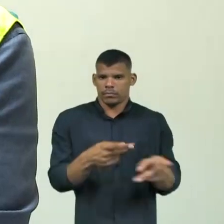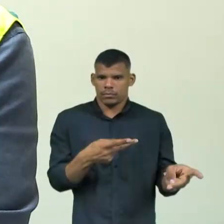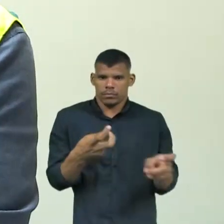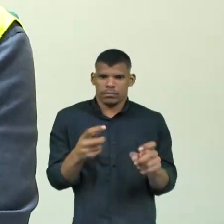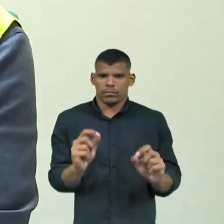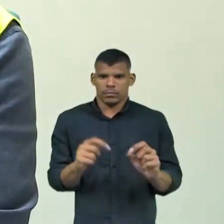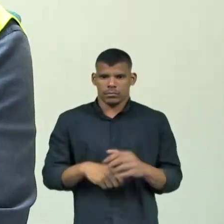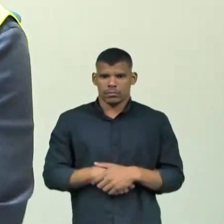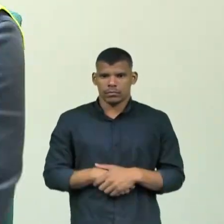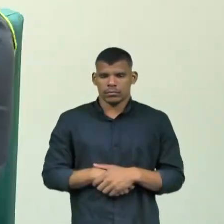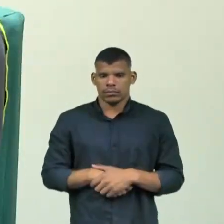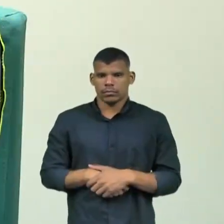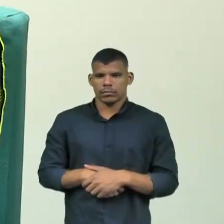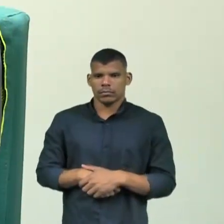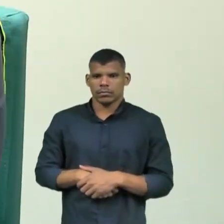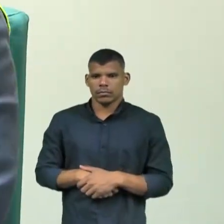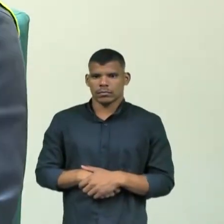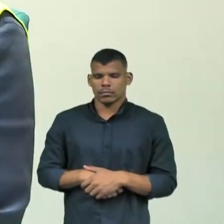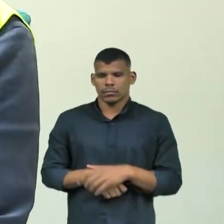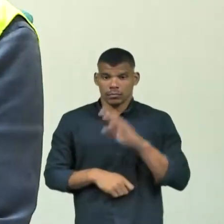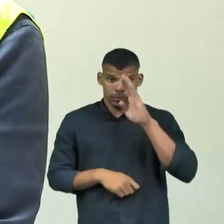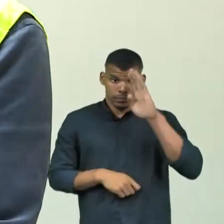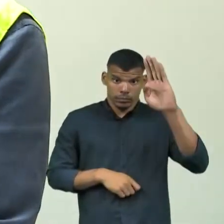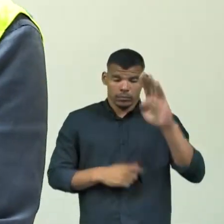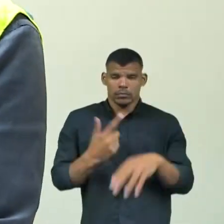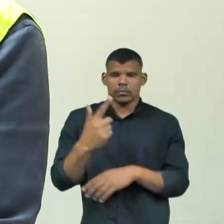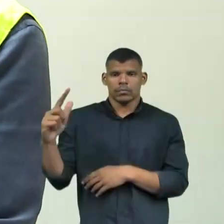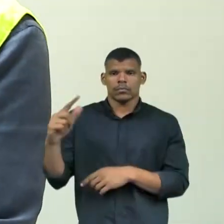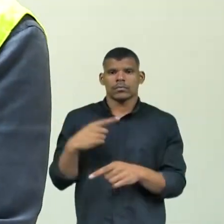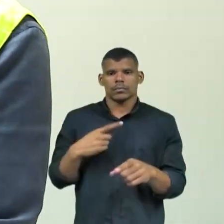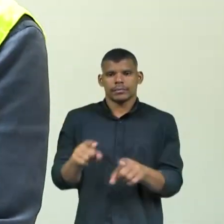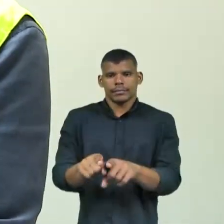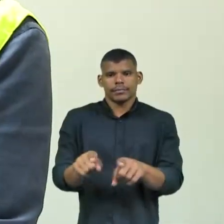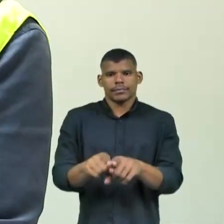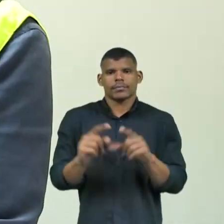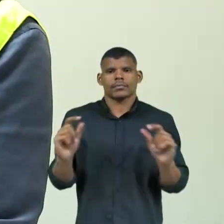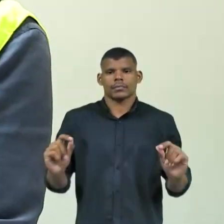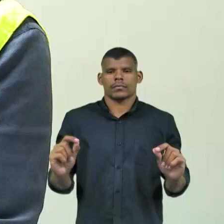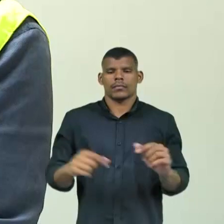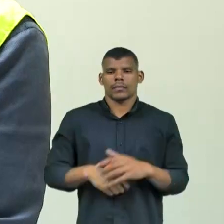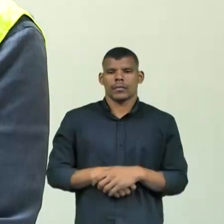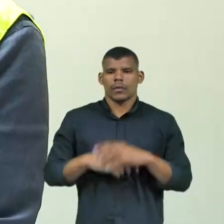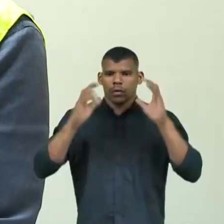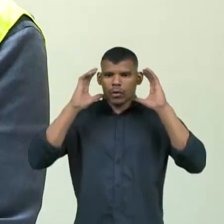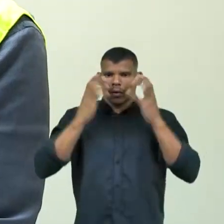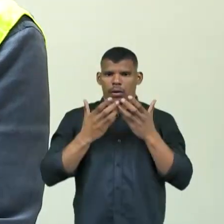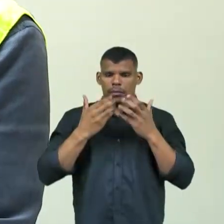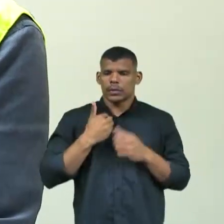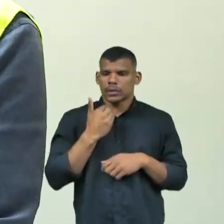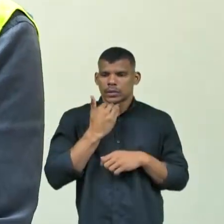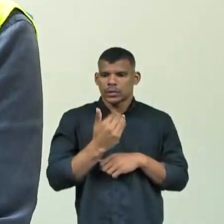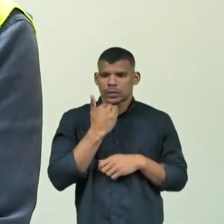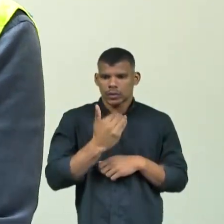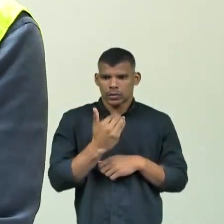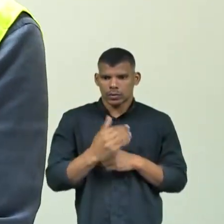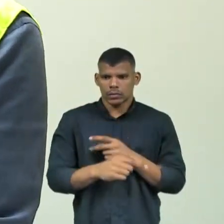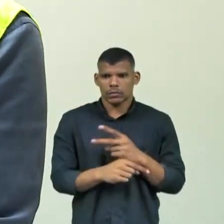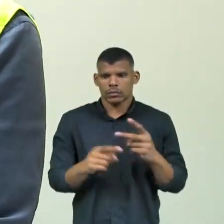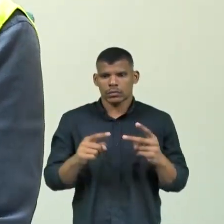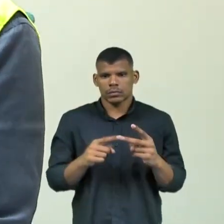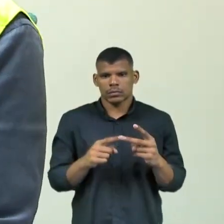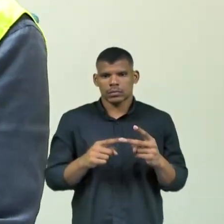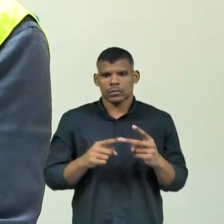temos outros dois fatores principais para o processo de suspensão. É o não uso do capacete, e aí, diga-se de passagem, tanto